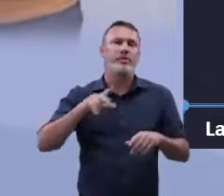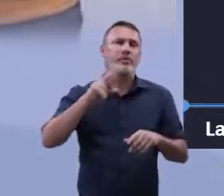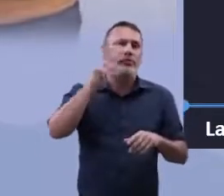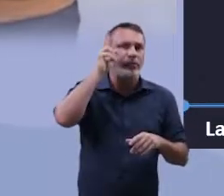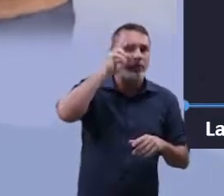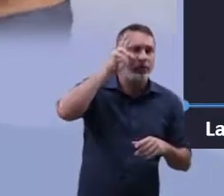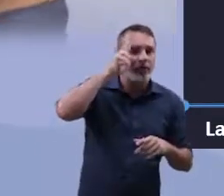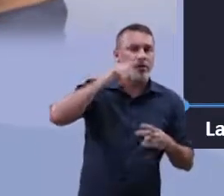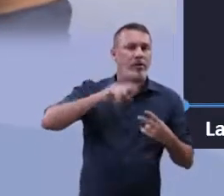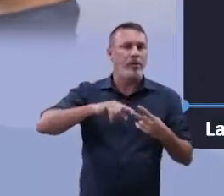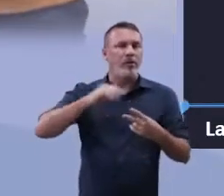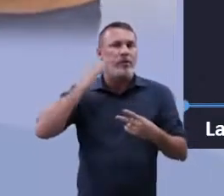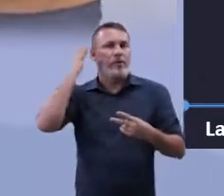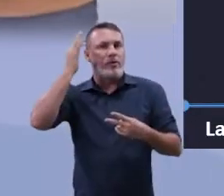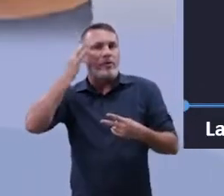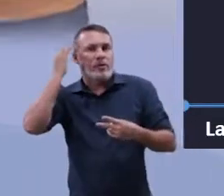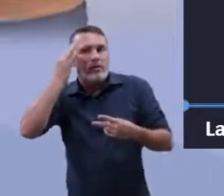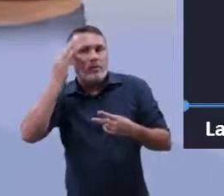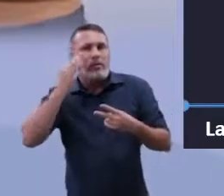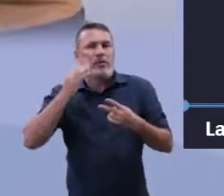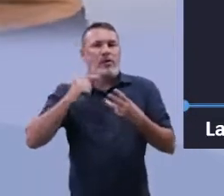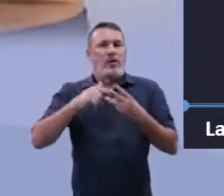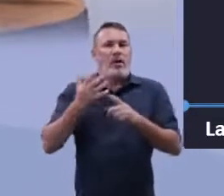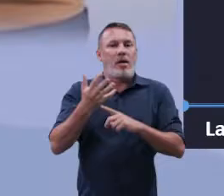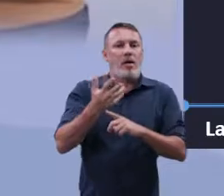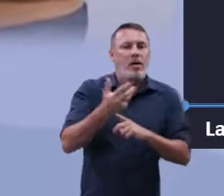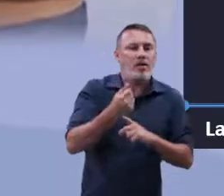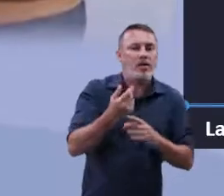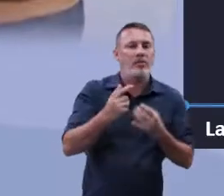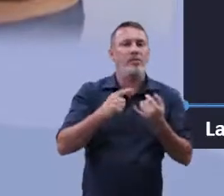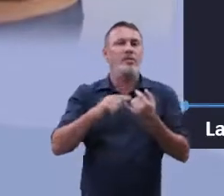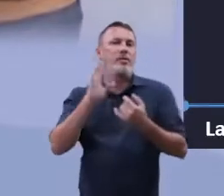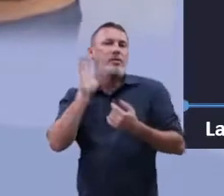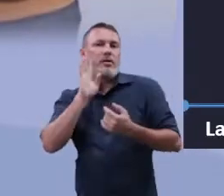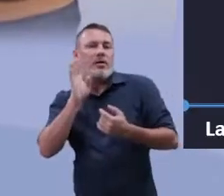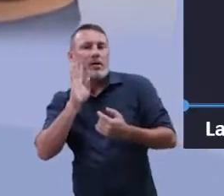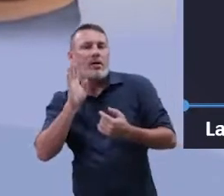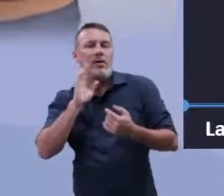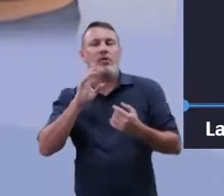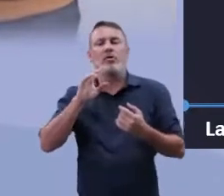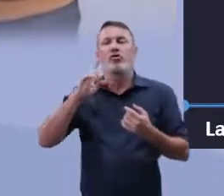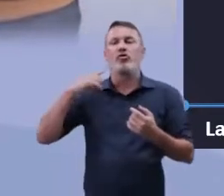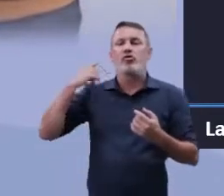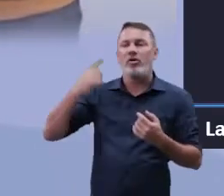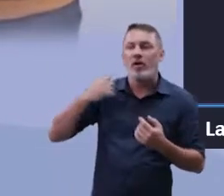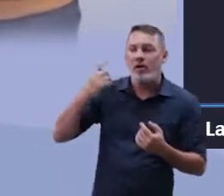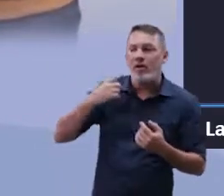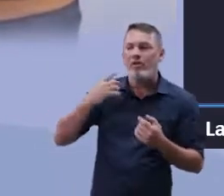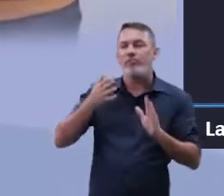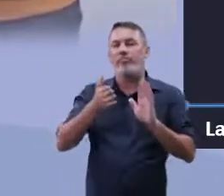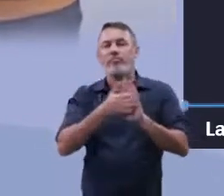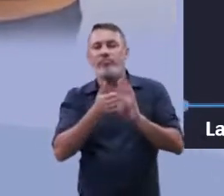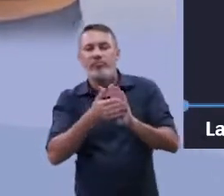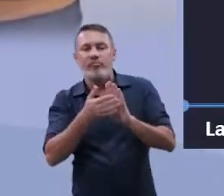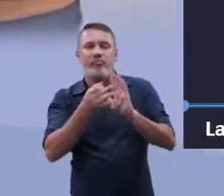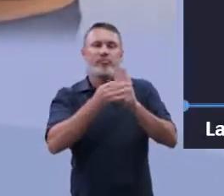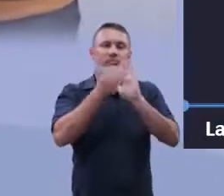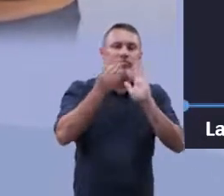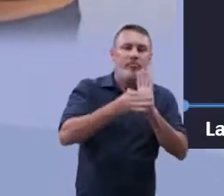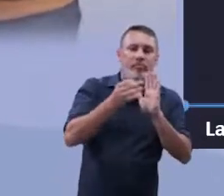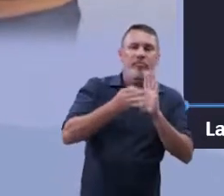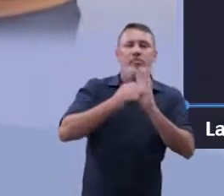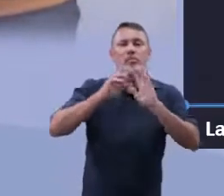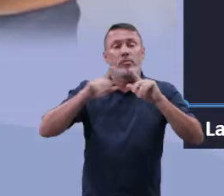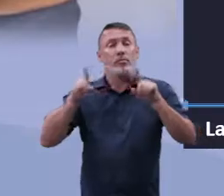história, da filosofia, das artes, questões legais do direito, estratégias argumentativas